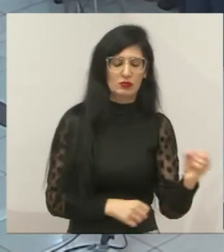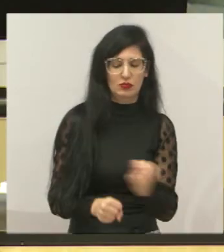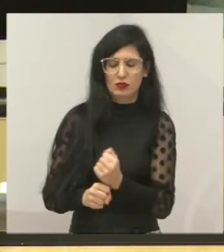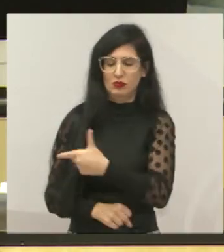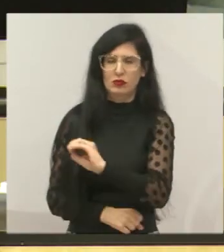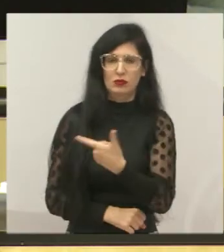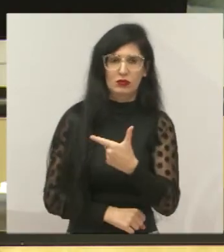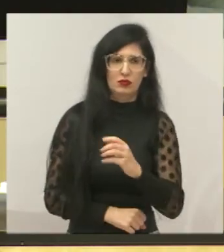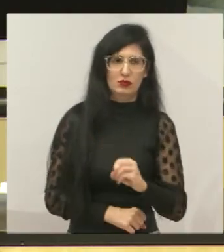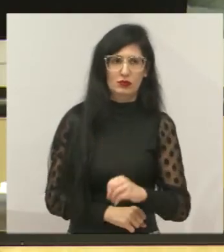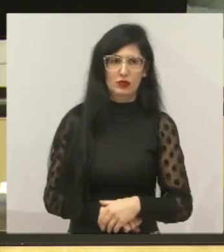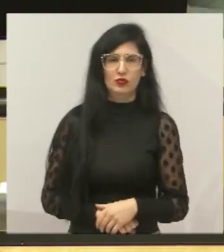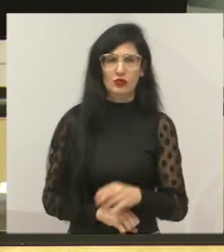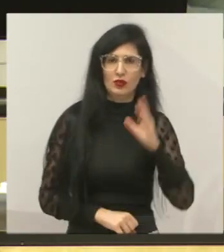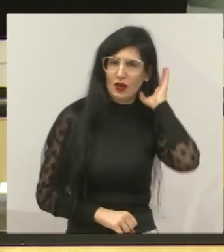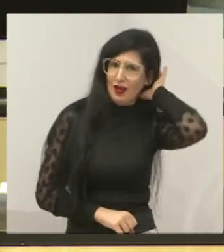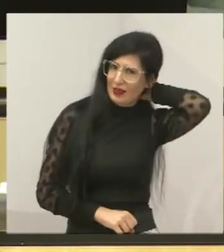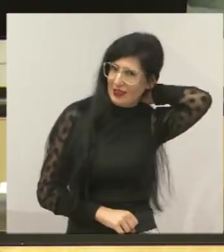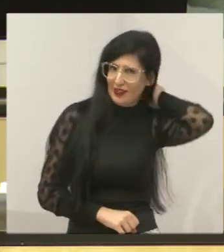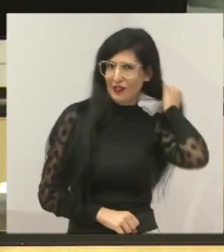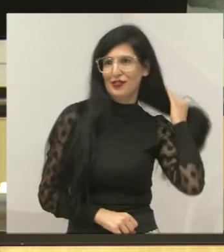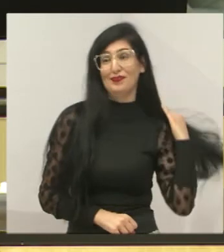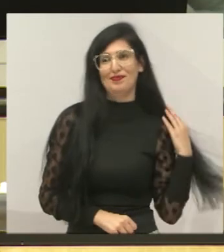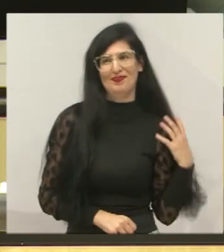110/220, 2020,